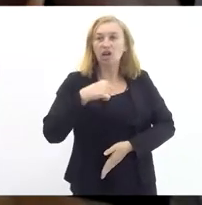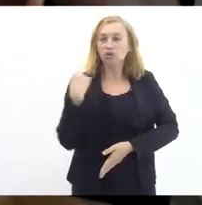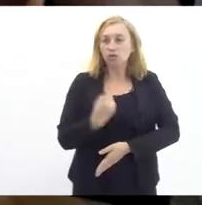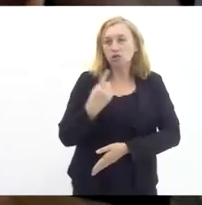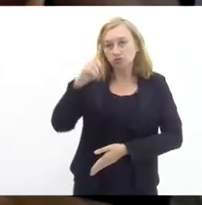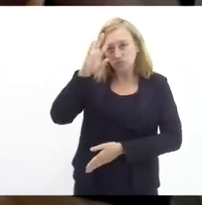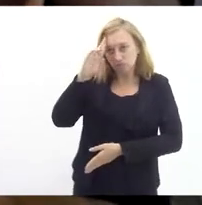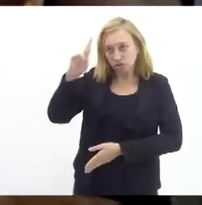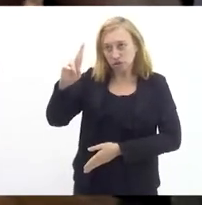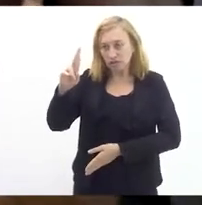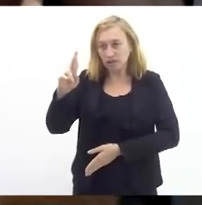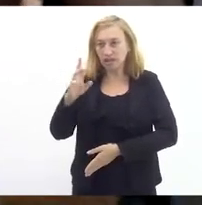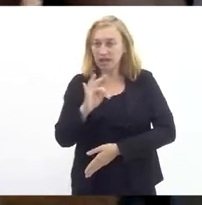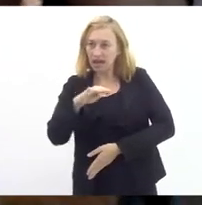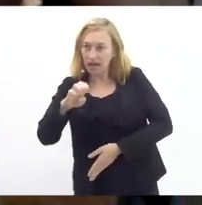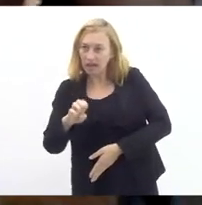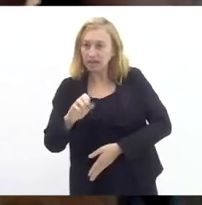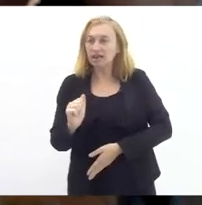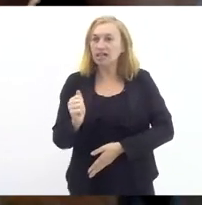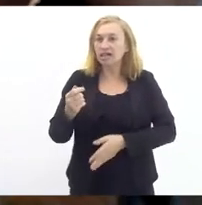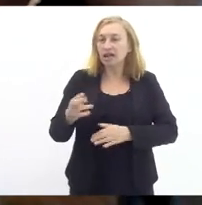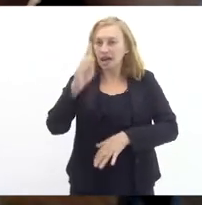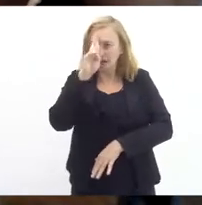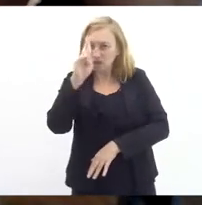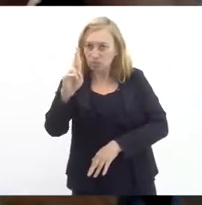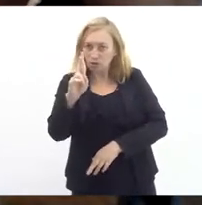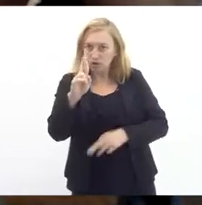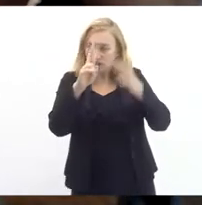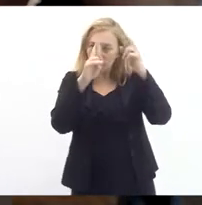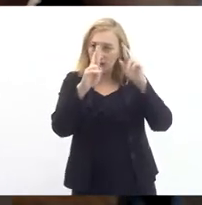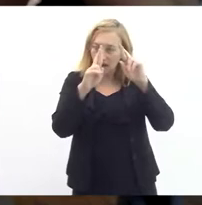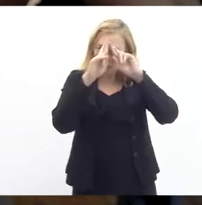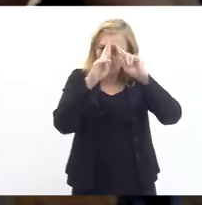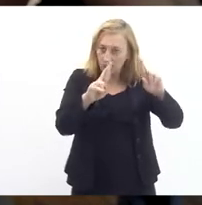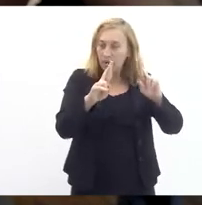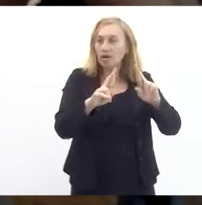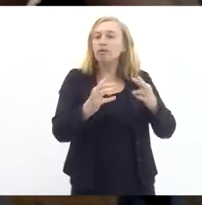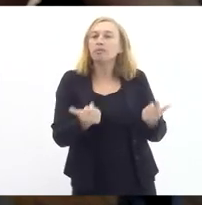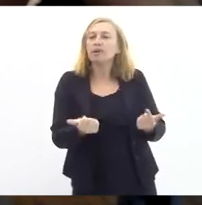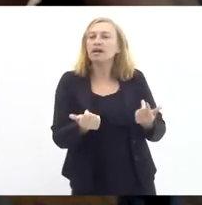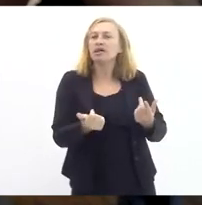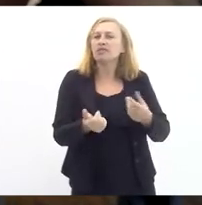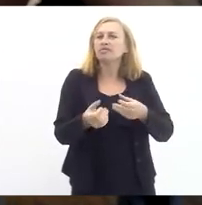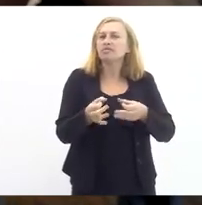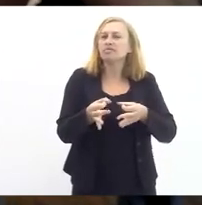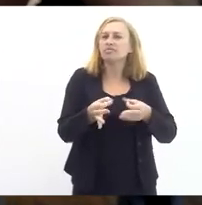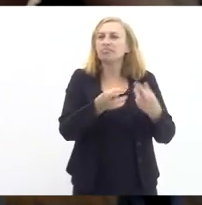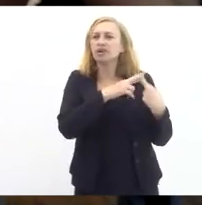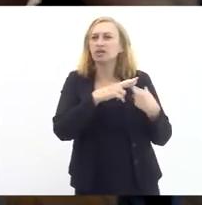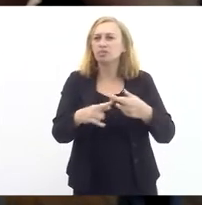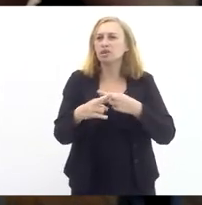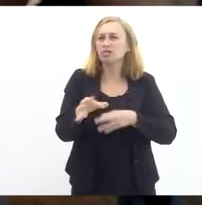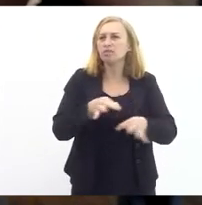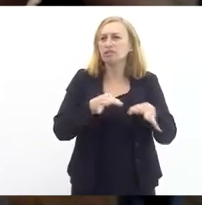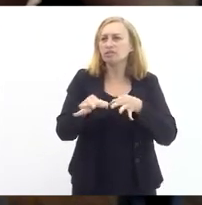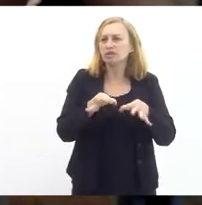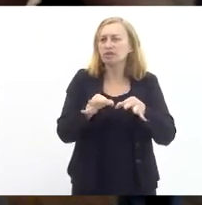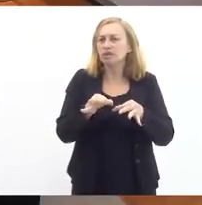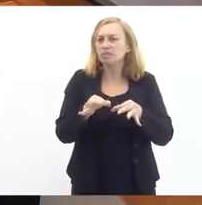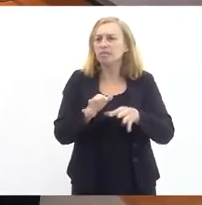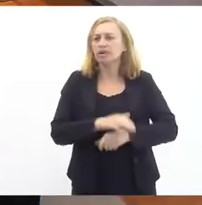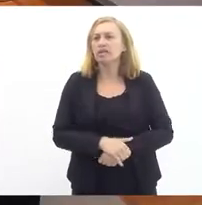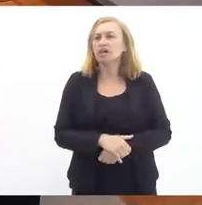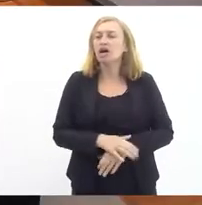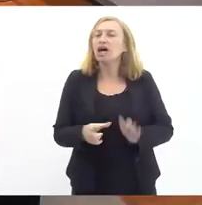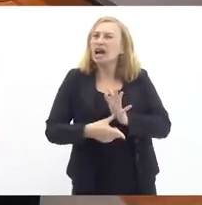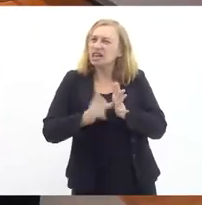Catra, que é a Câmara Técnica responsável pela fiscalização, que eu acho que ele pode colaborar melhor nessa explicação. Sim, mas antes de você falar, Ed,